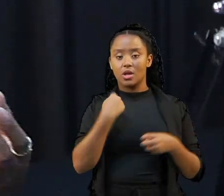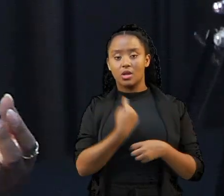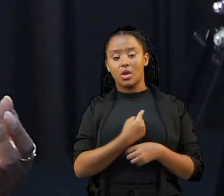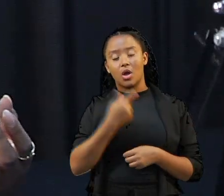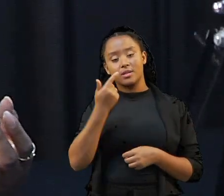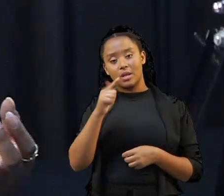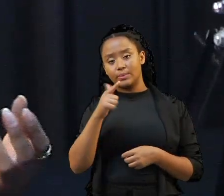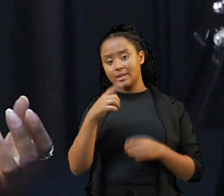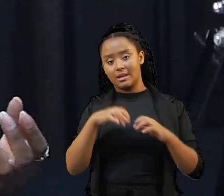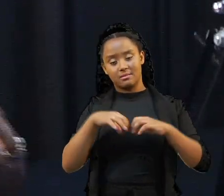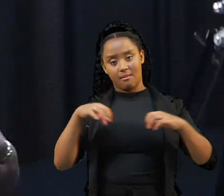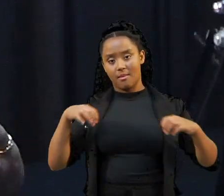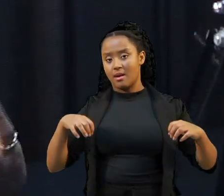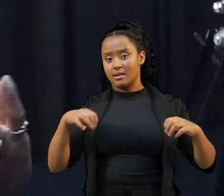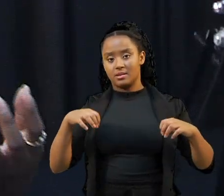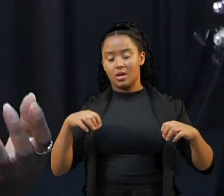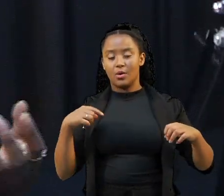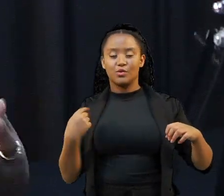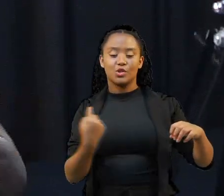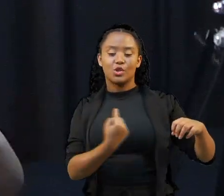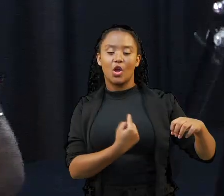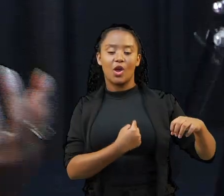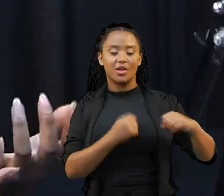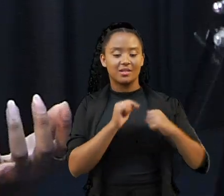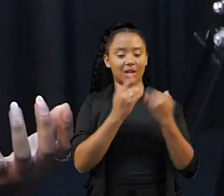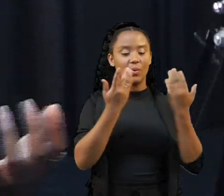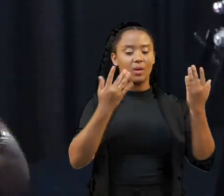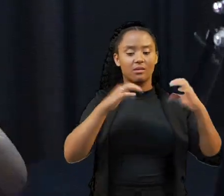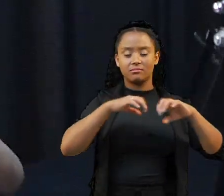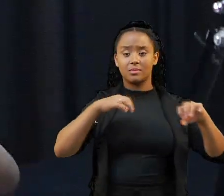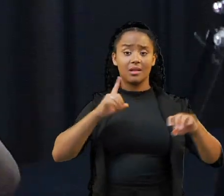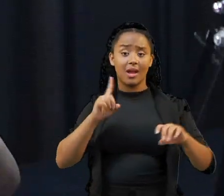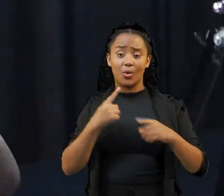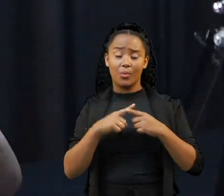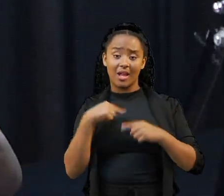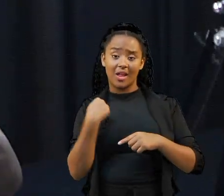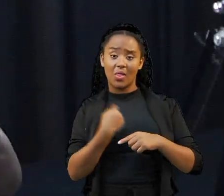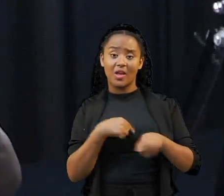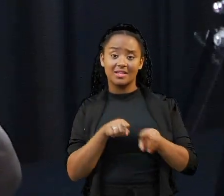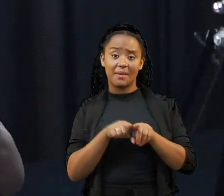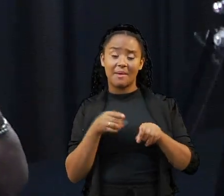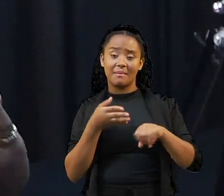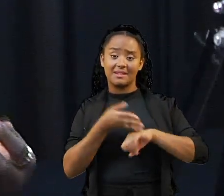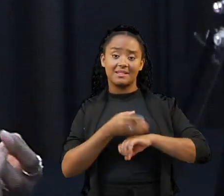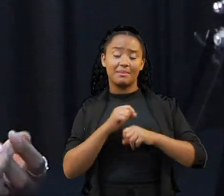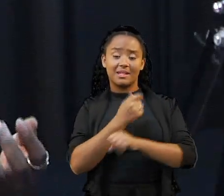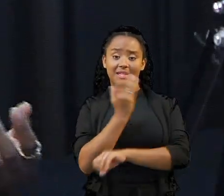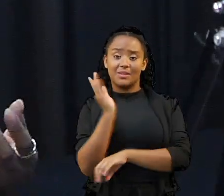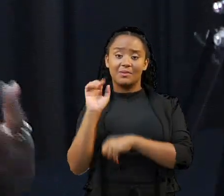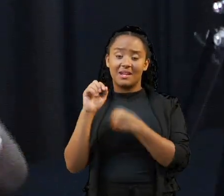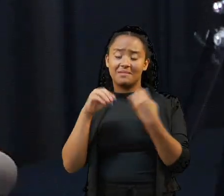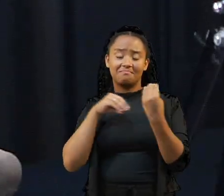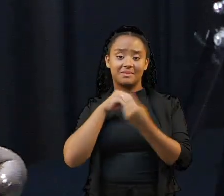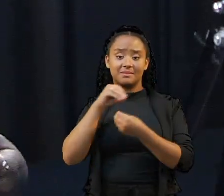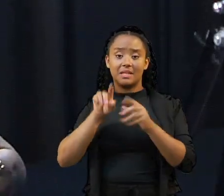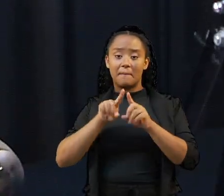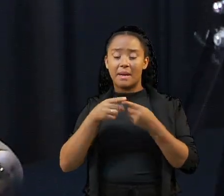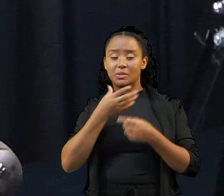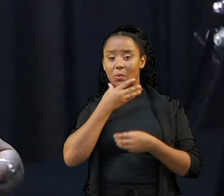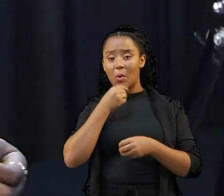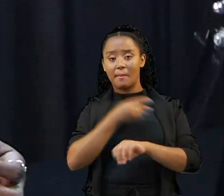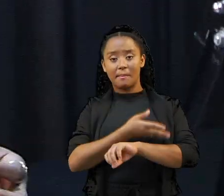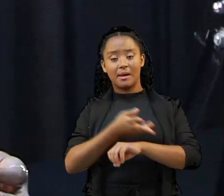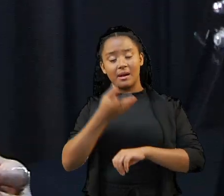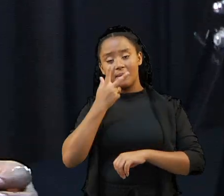indígenas, a gente não tem essa separação de nós e natureza, a gente também faz parte da natureza. E o homem branco acaba esquecendo